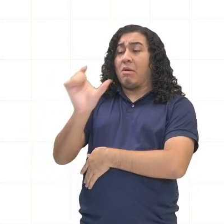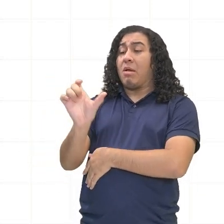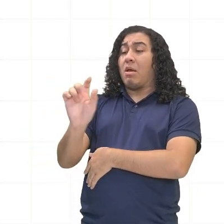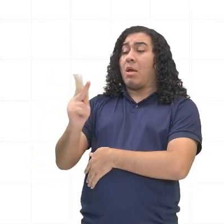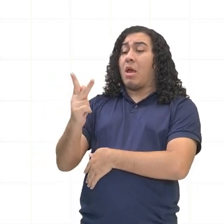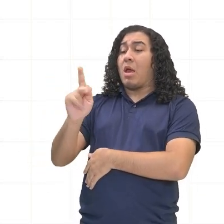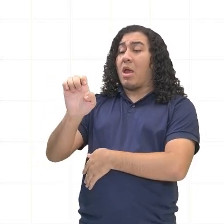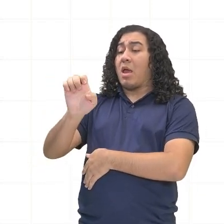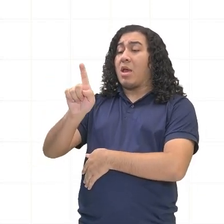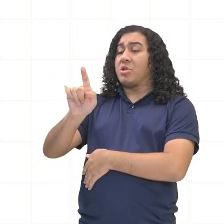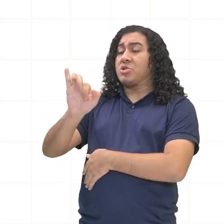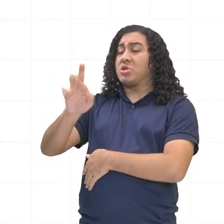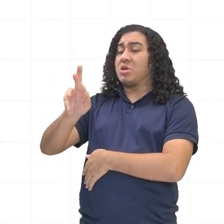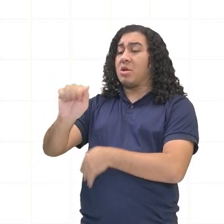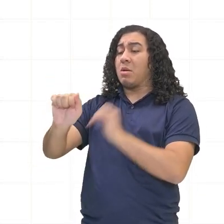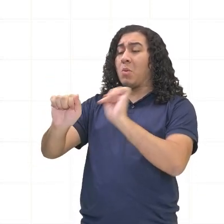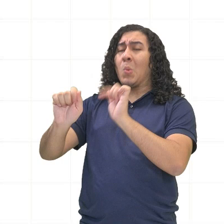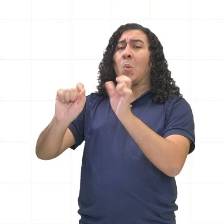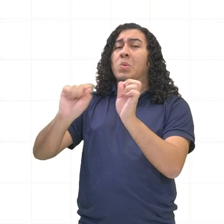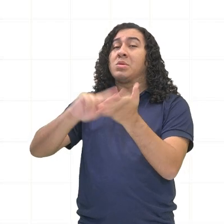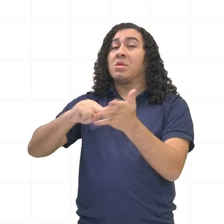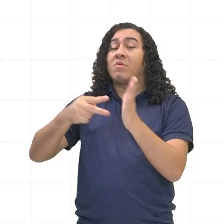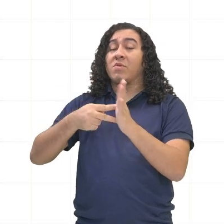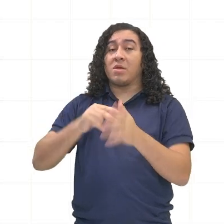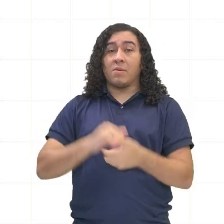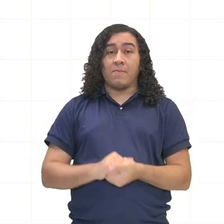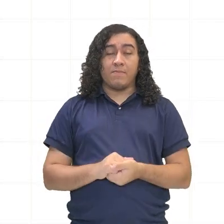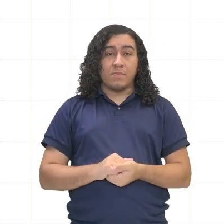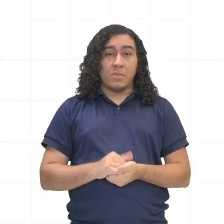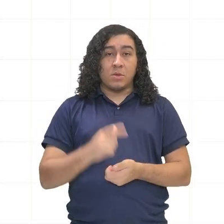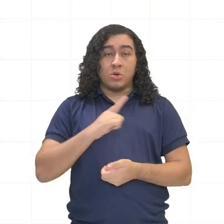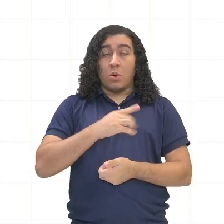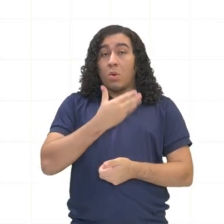Foi quando, né, o profeta